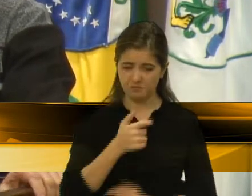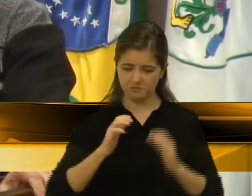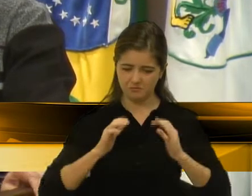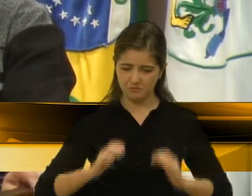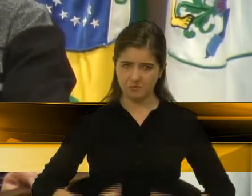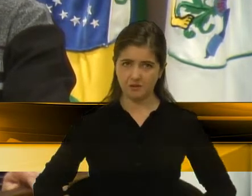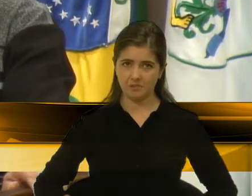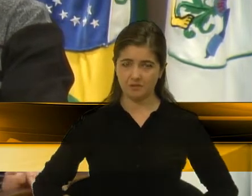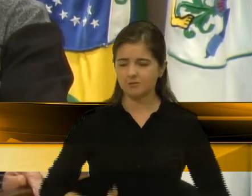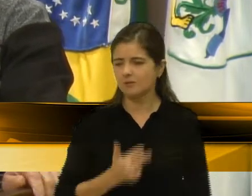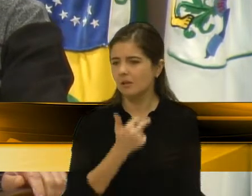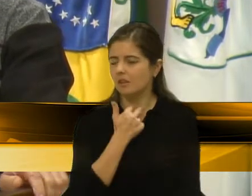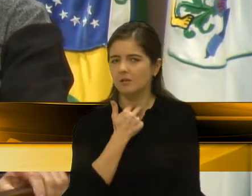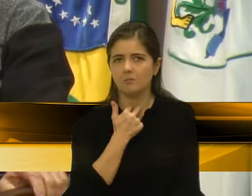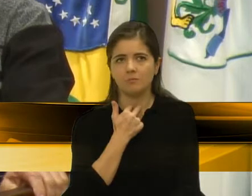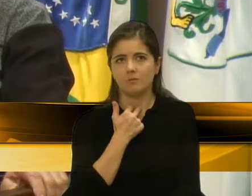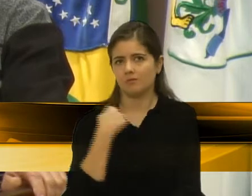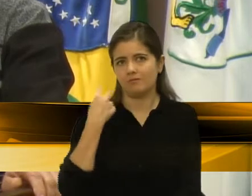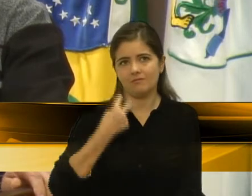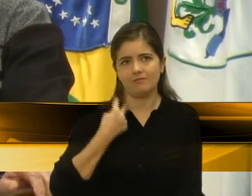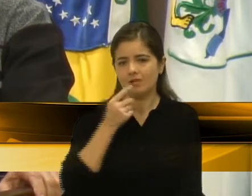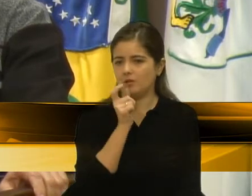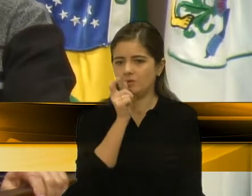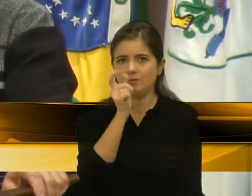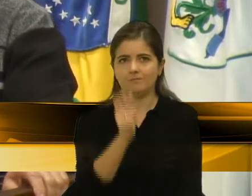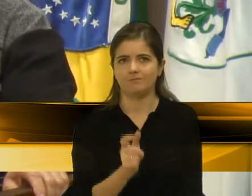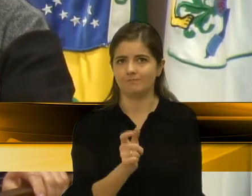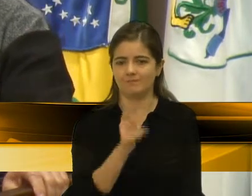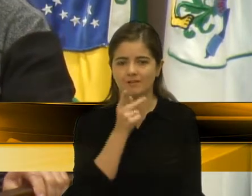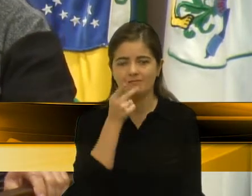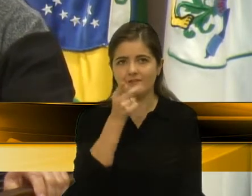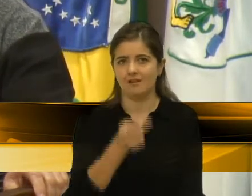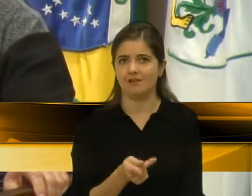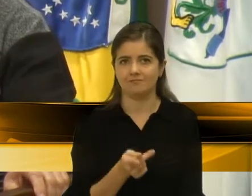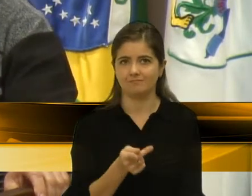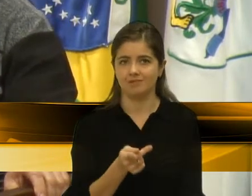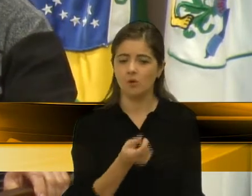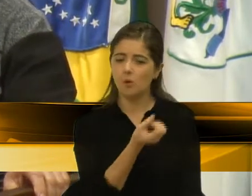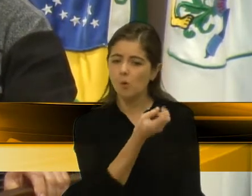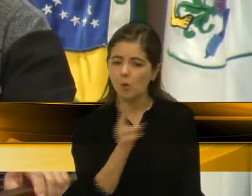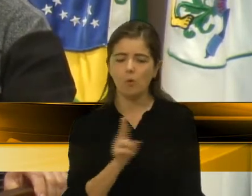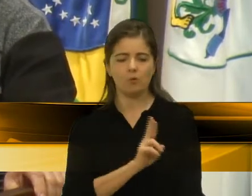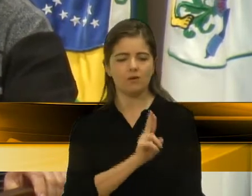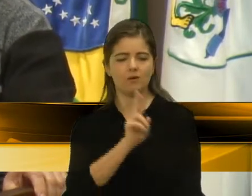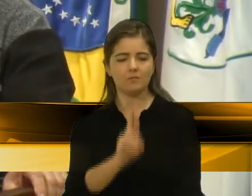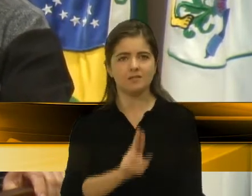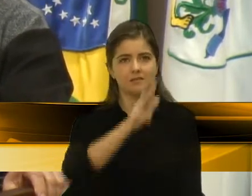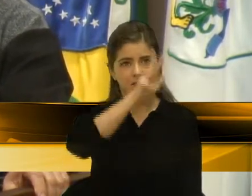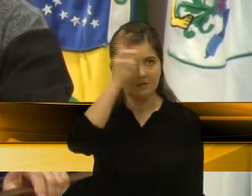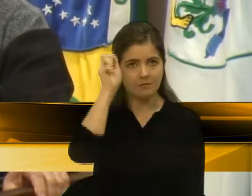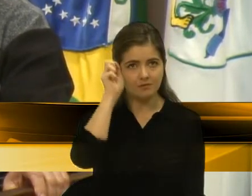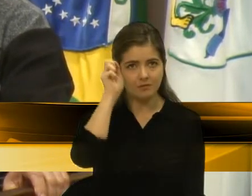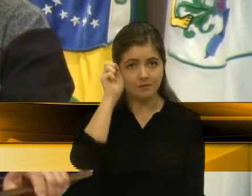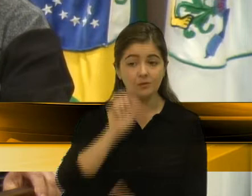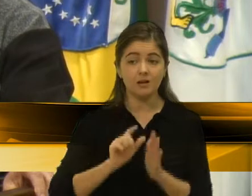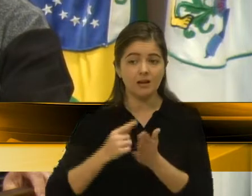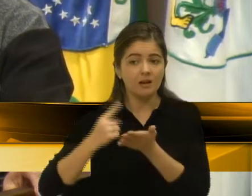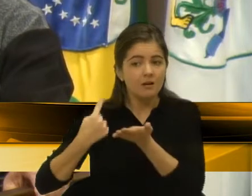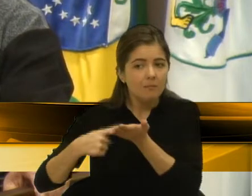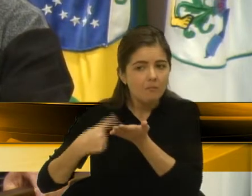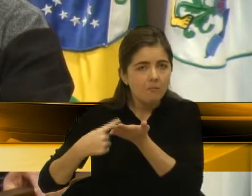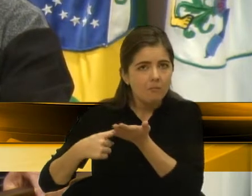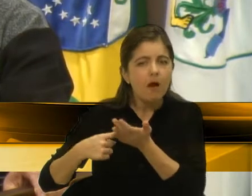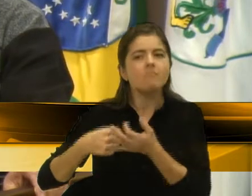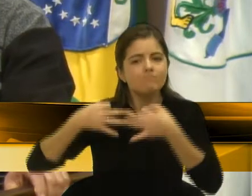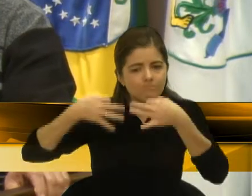pode sair de nenhum vereador, muito menos daquele que fala em nome do prefeito. E que depois ele consultou o prefeito e reafirmou. E